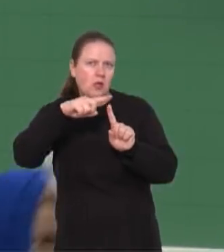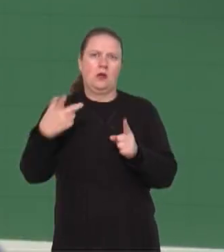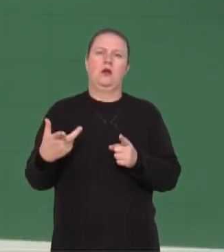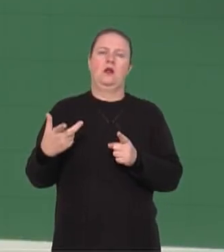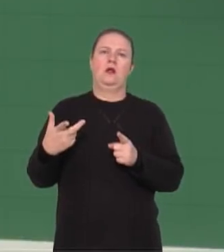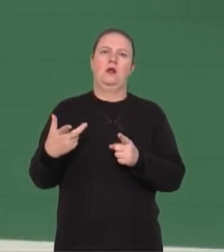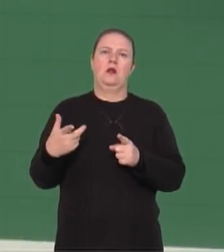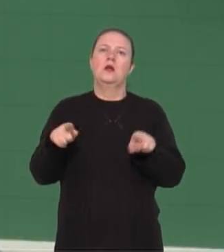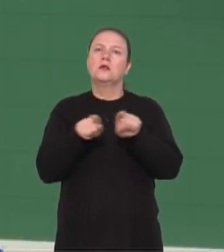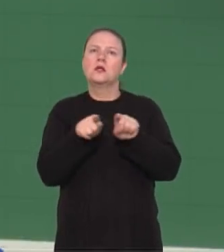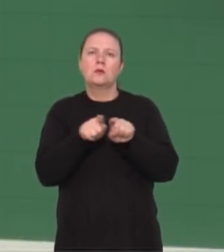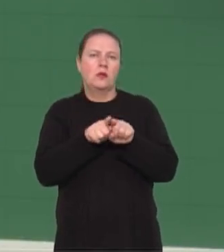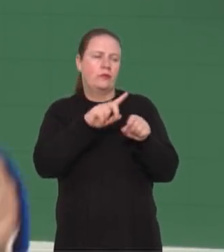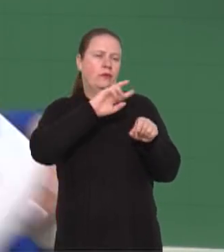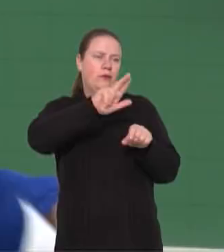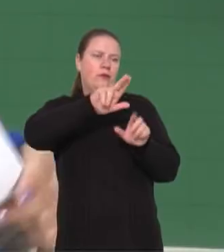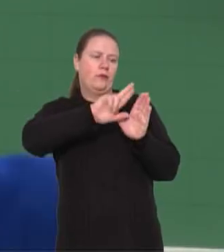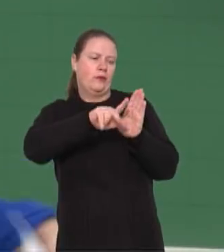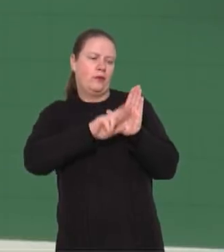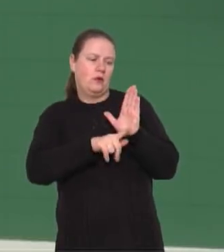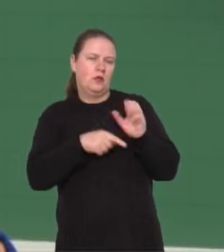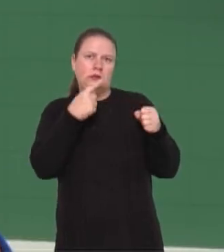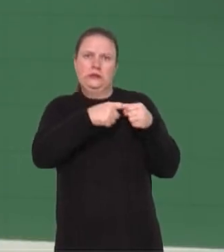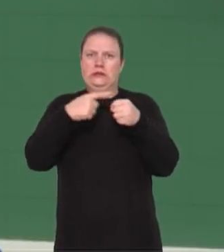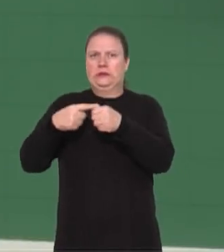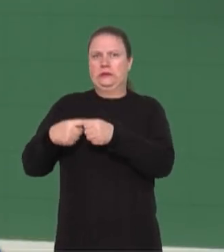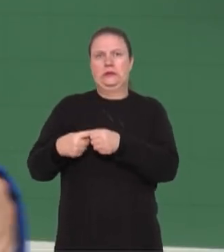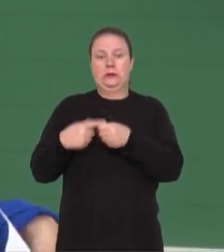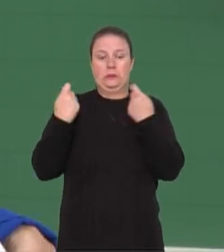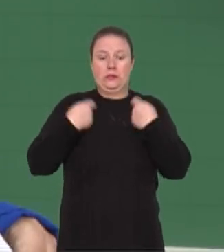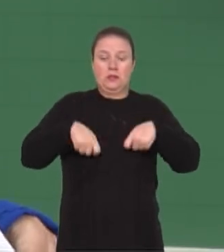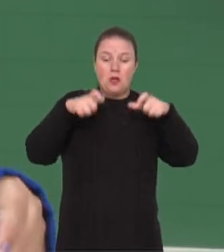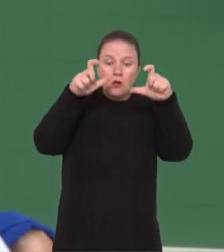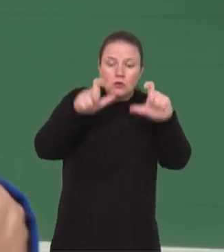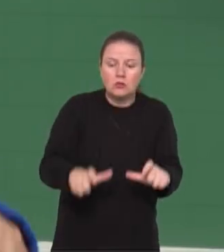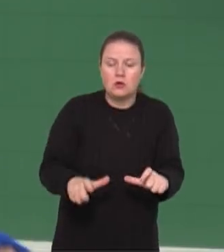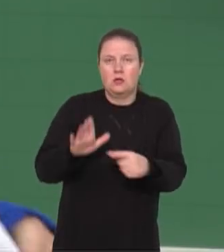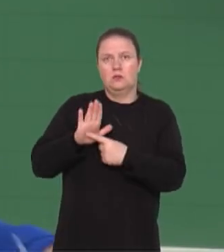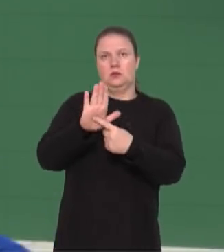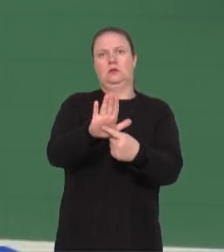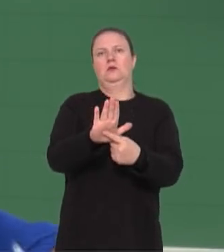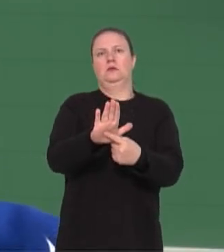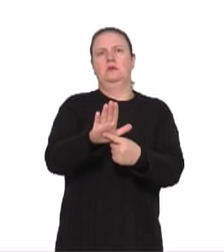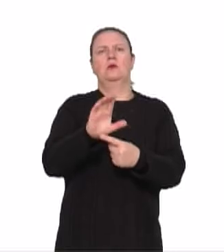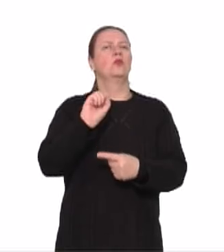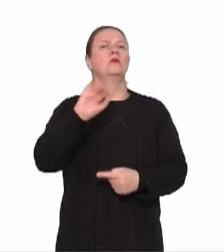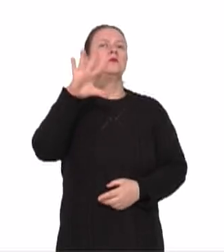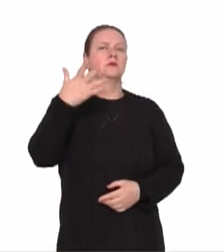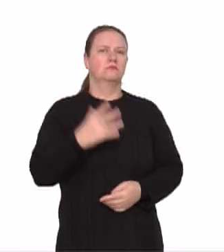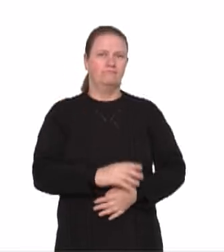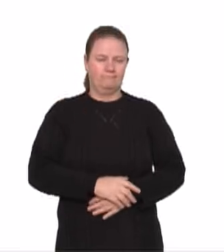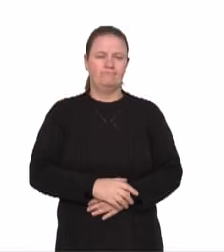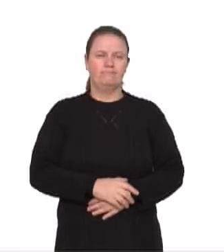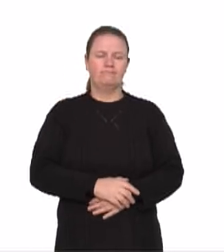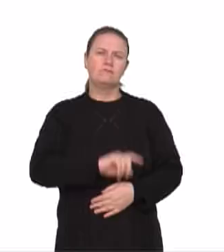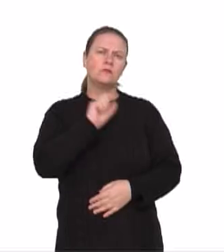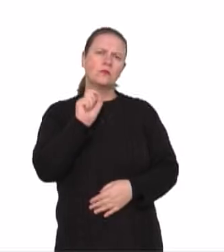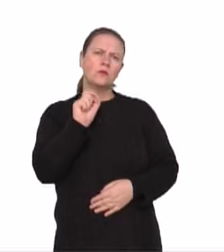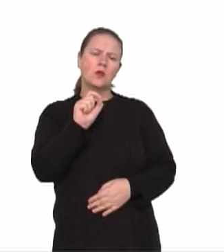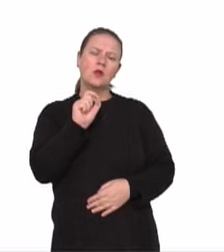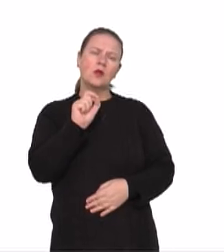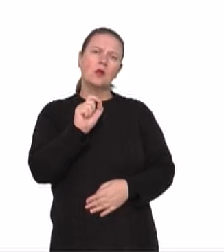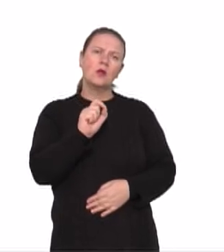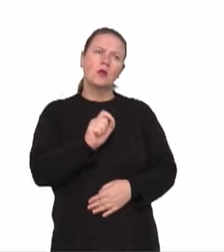Itajaí. Enfim, deve constar na notícia onde, o local onde esses fatos ocorreram. Quem ou o